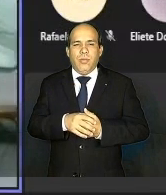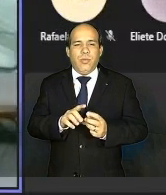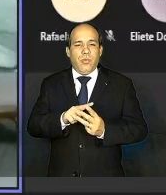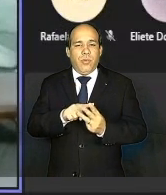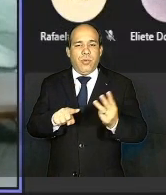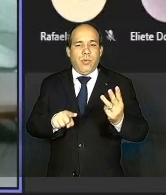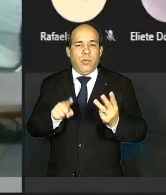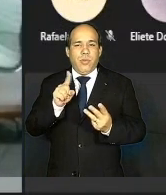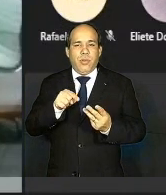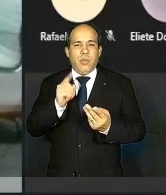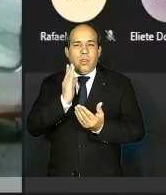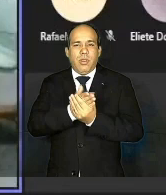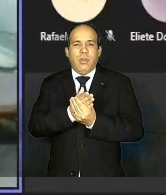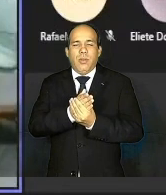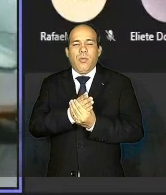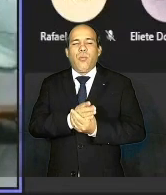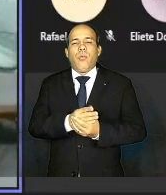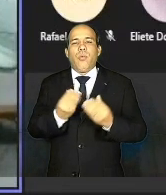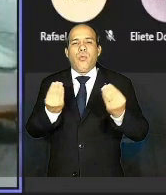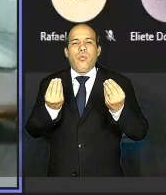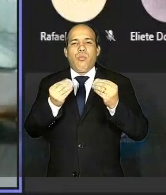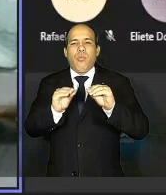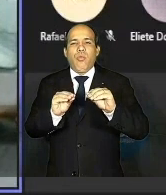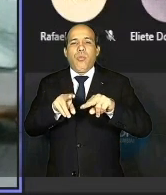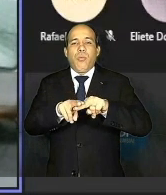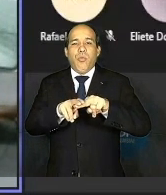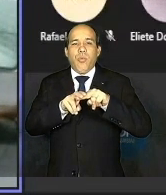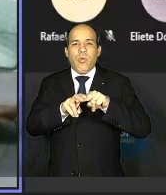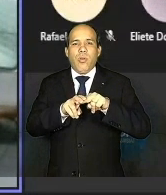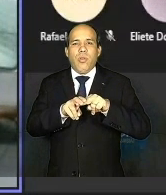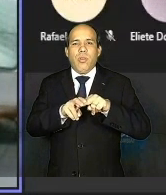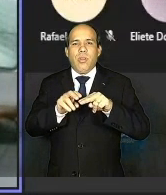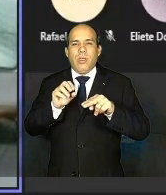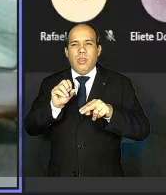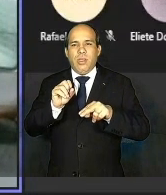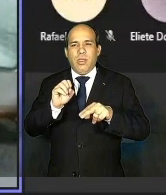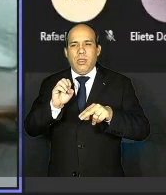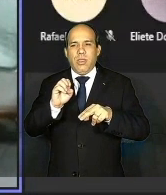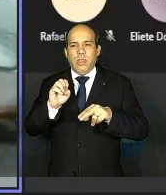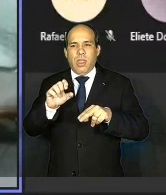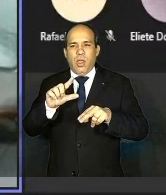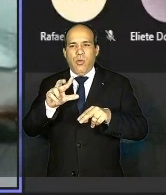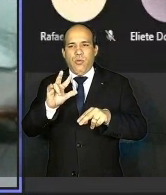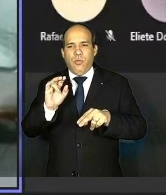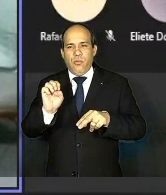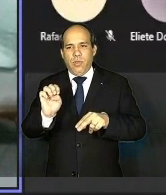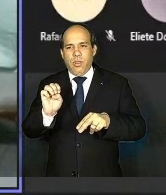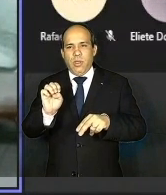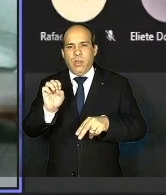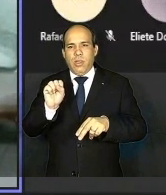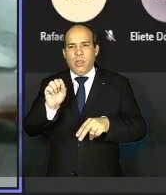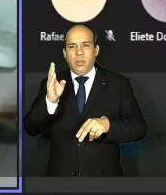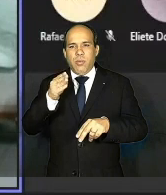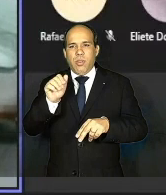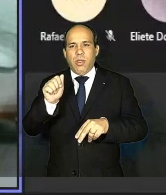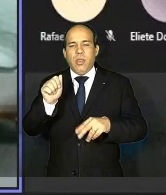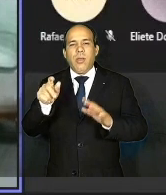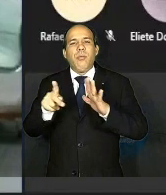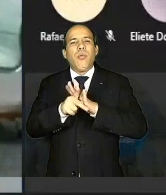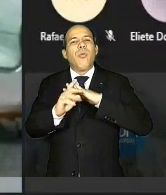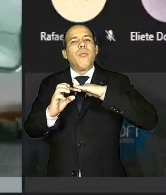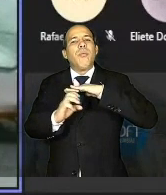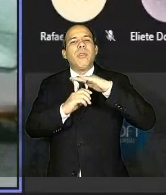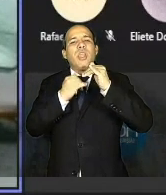do caso, são ações aqui que são intentadas em face da CELG Distribuição